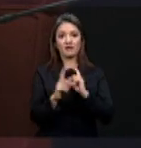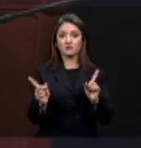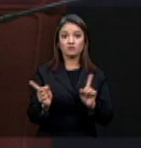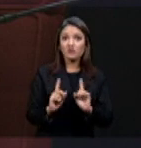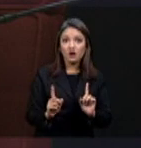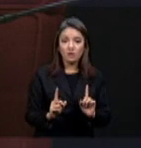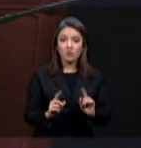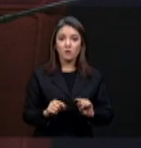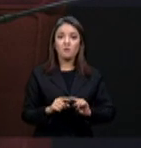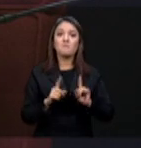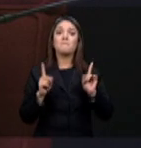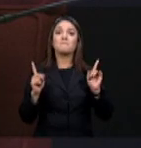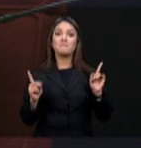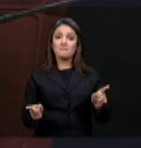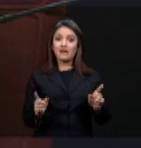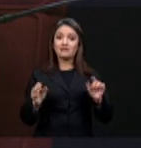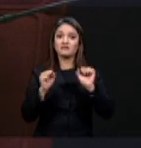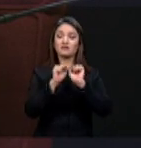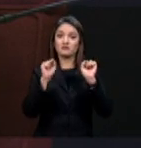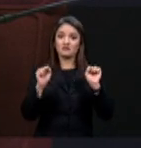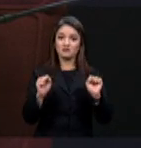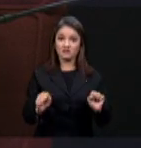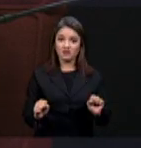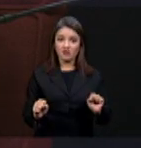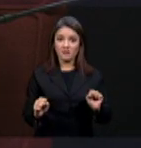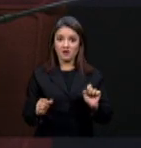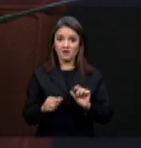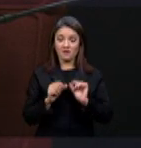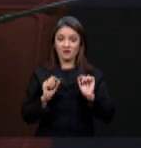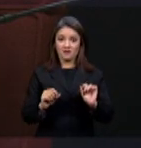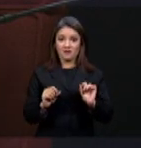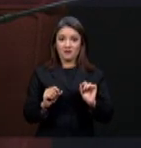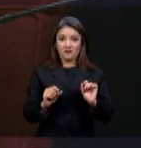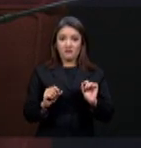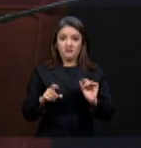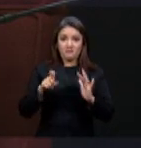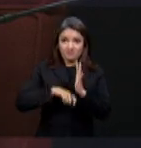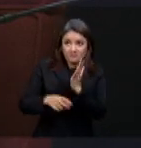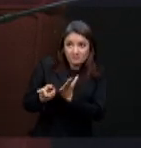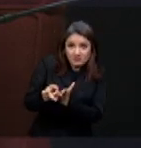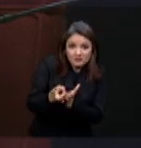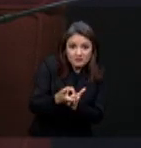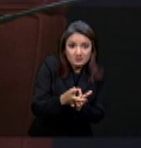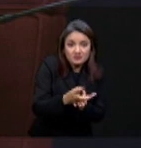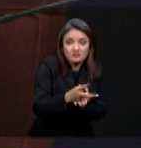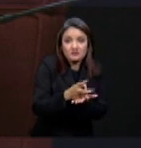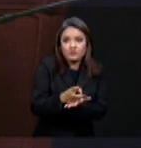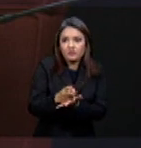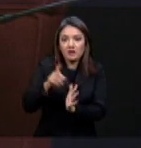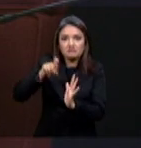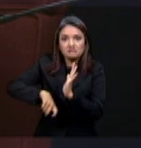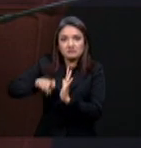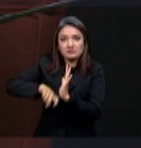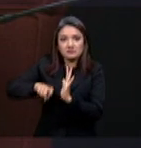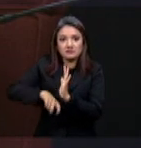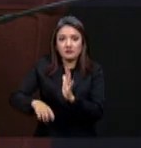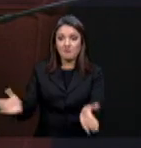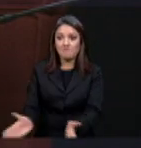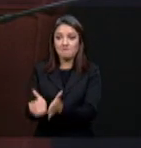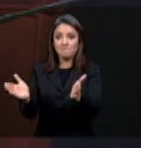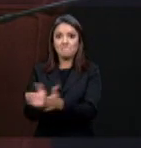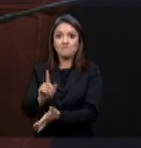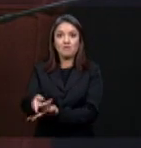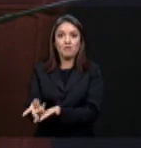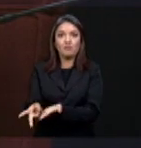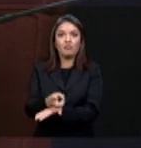regressivo no sistema que produto que tributa de forma mais do que proporcionar os mais pobres todos os impostos